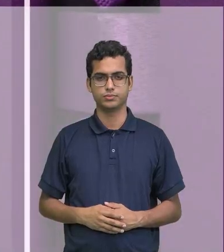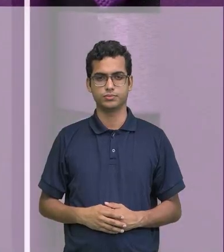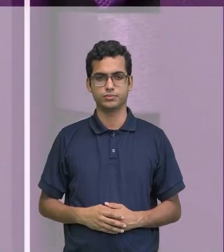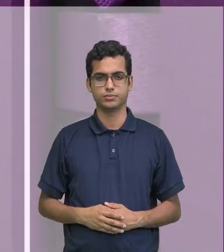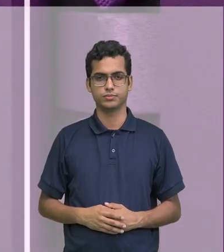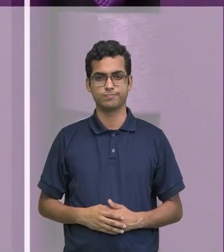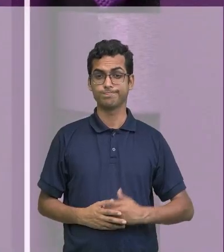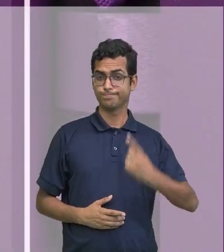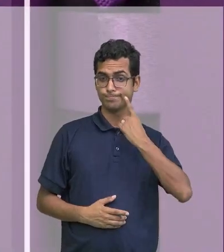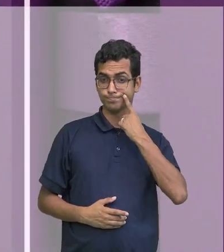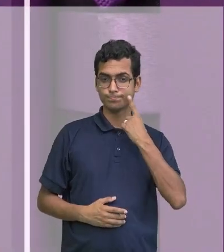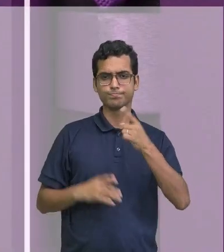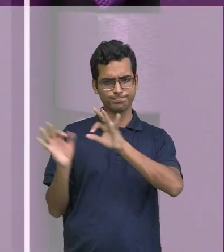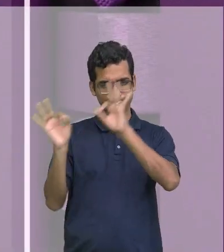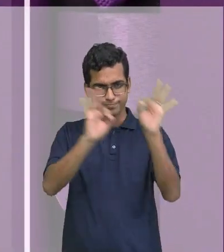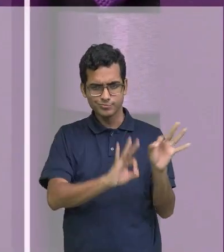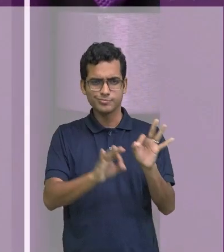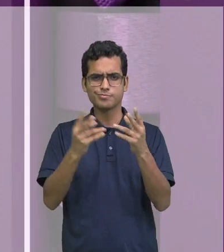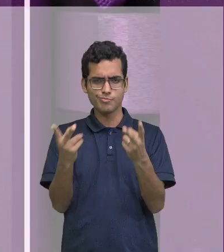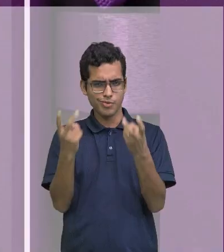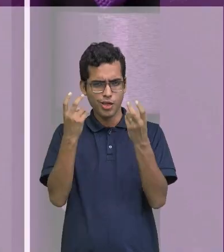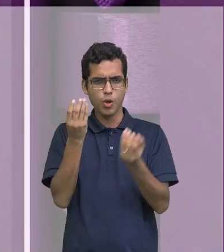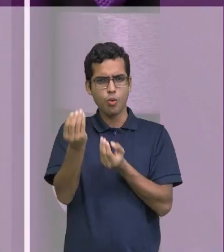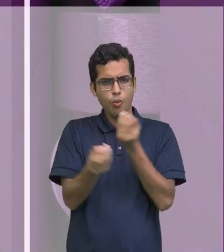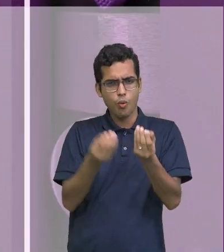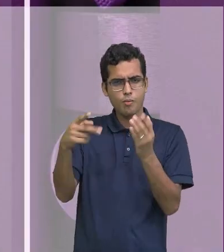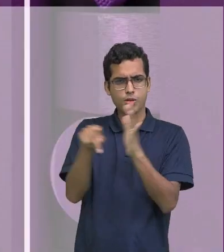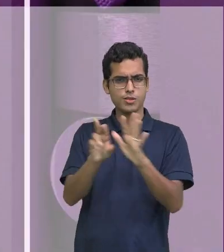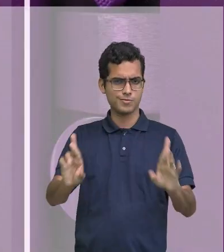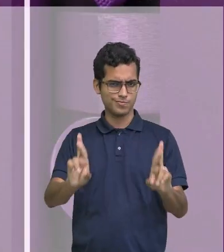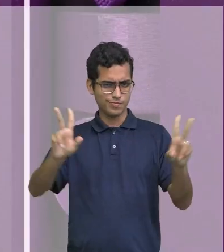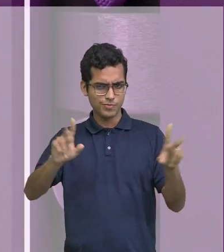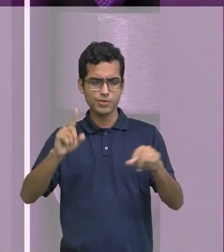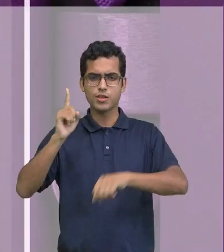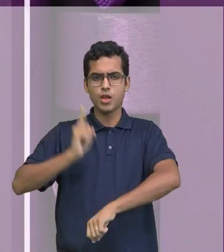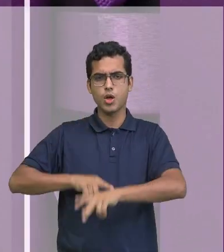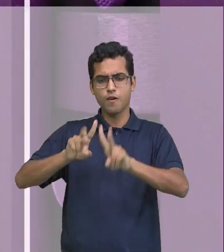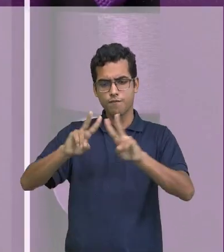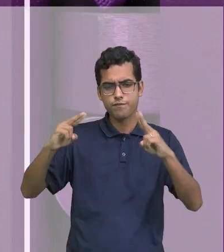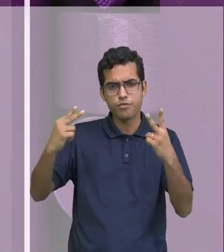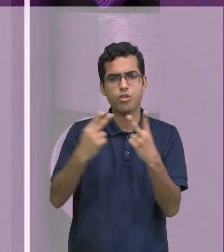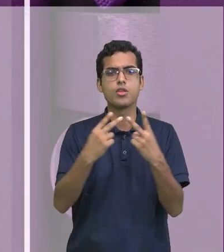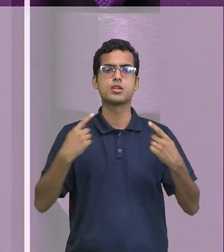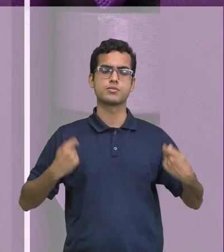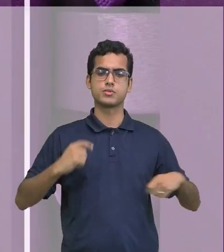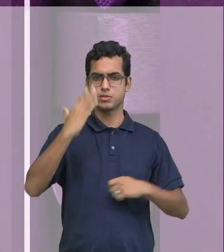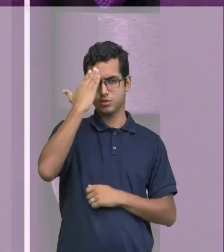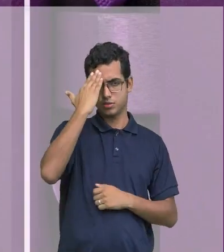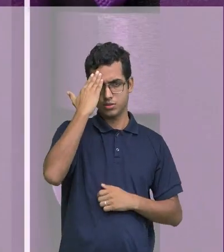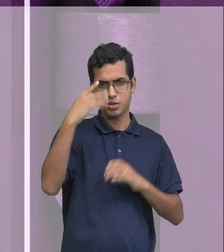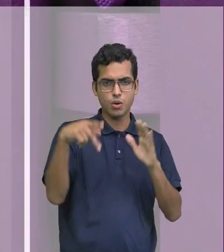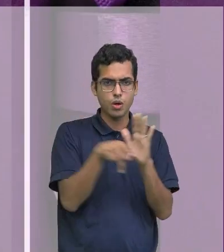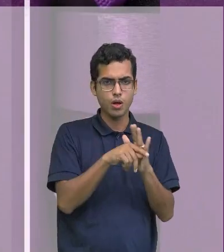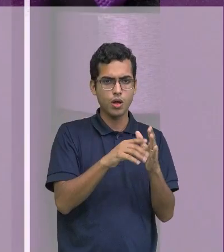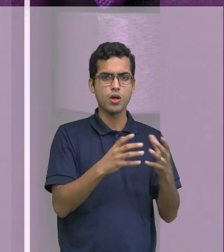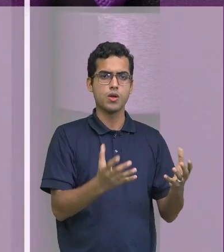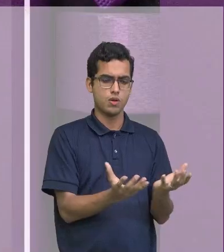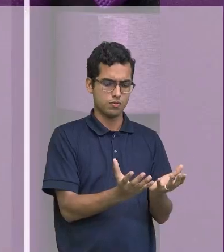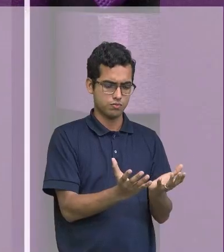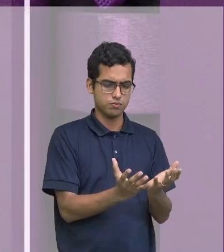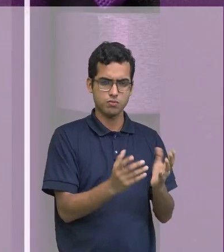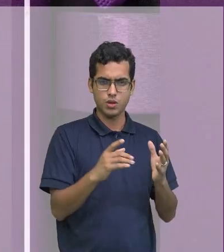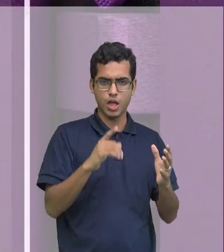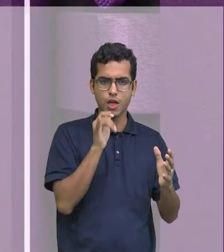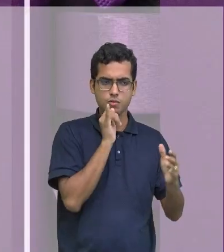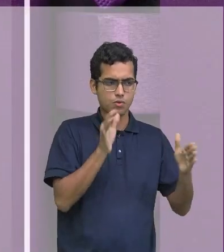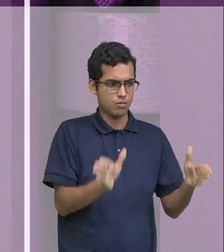Viram agora a diferença? Quando a gente fala volume, a gente não pode desprezar ali a parede, né? O recipiente, a embalagem, no caso da garrafa. Quando a gente